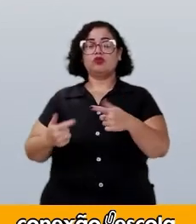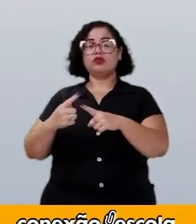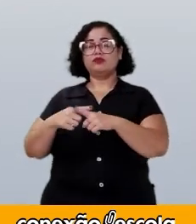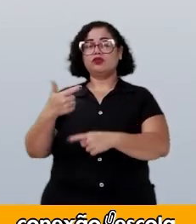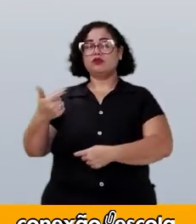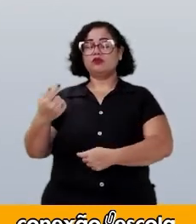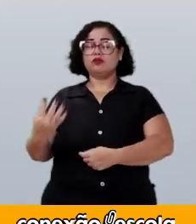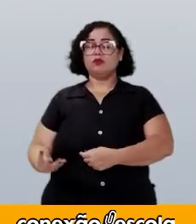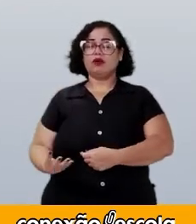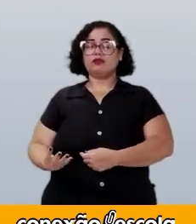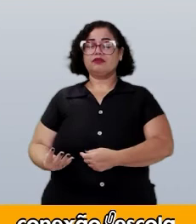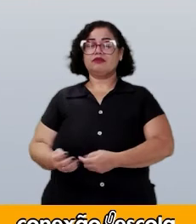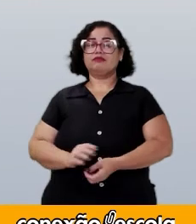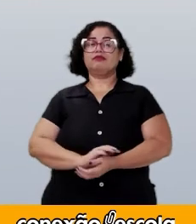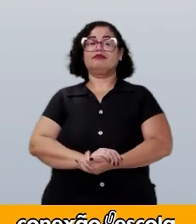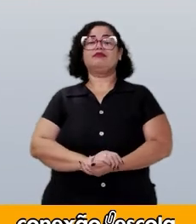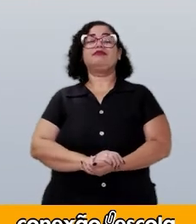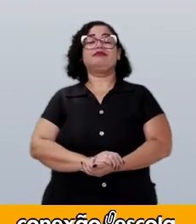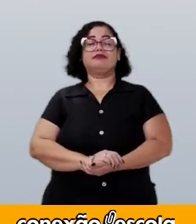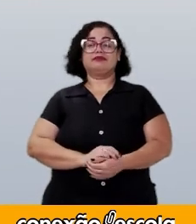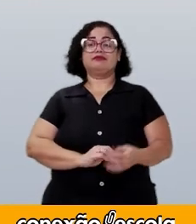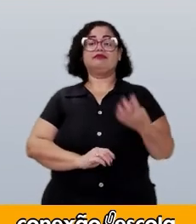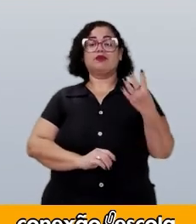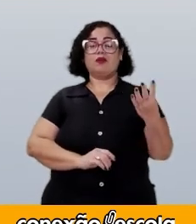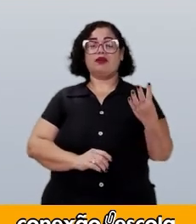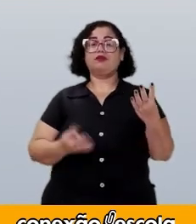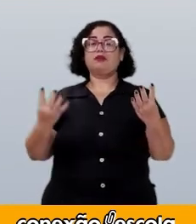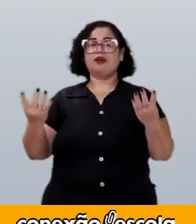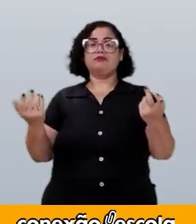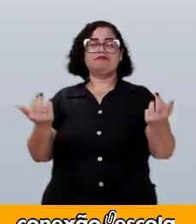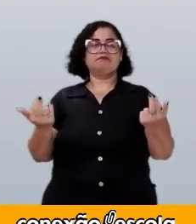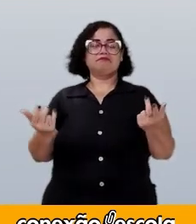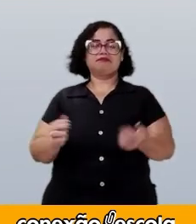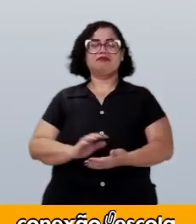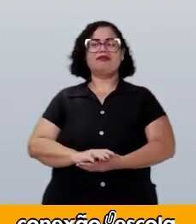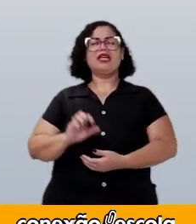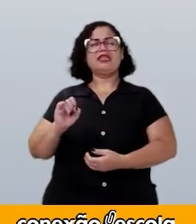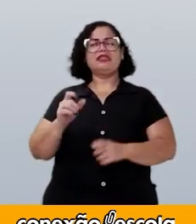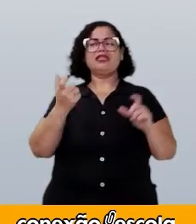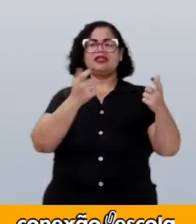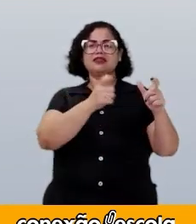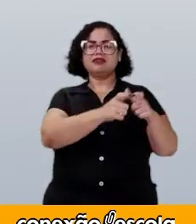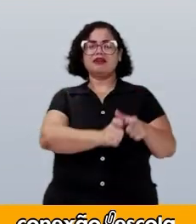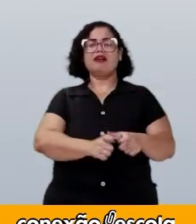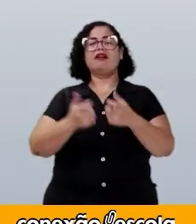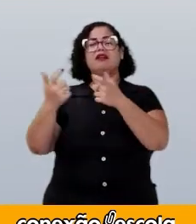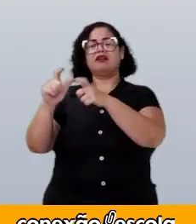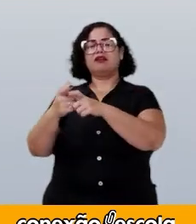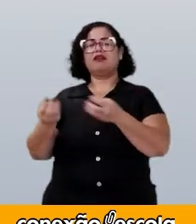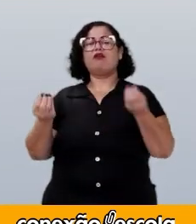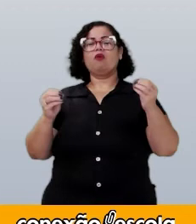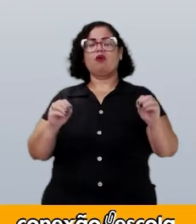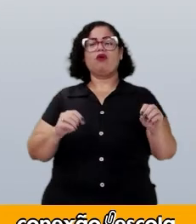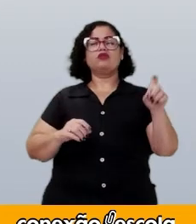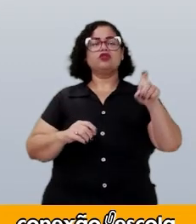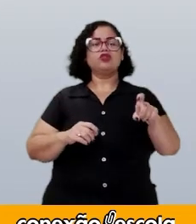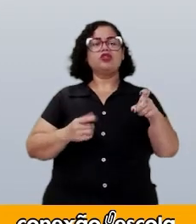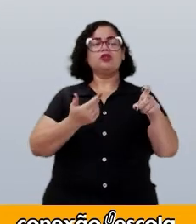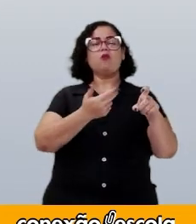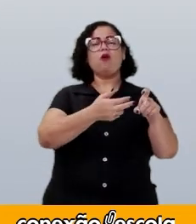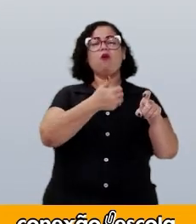2, 4. Mesmo resultado. E se eu pegar nessas expressões e colocar agora x igual a